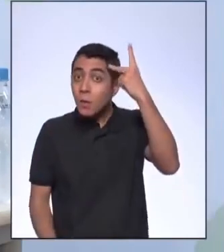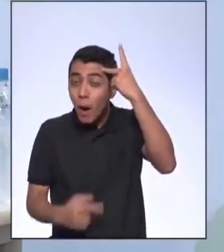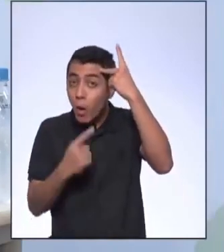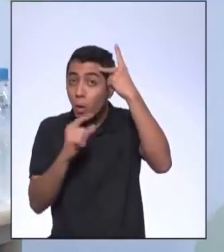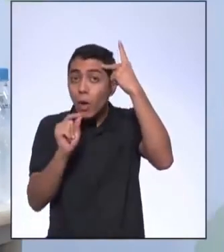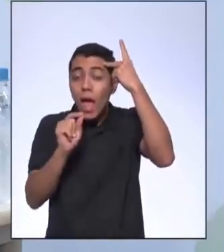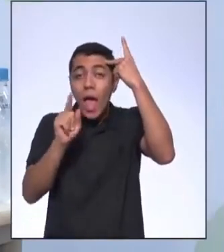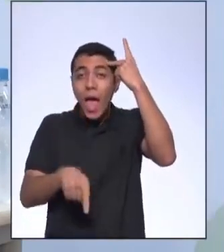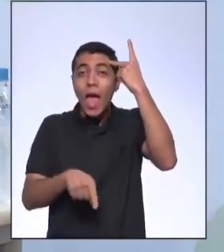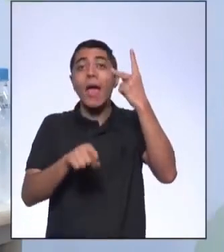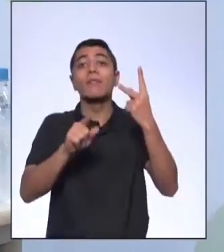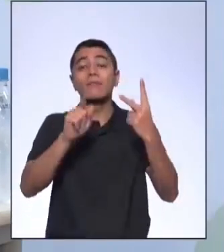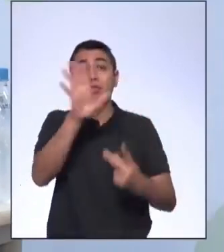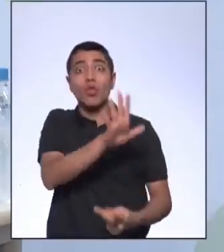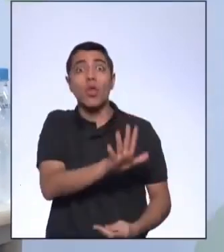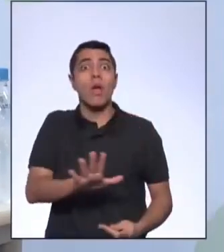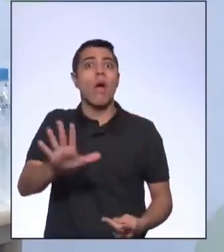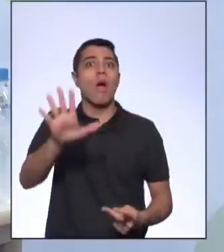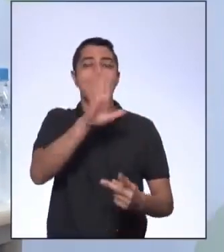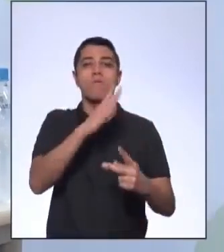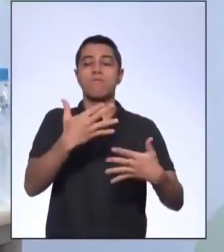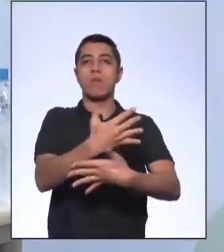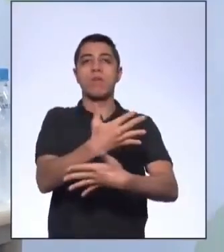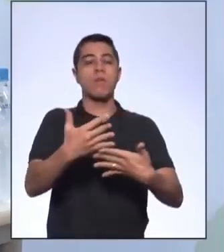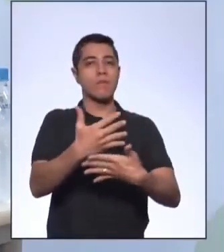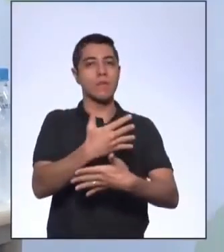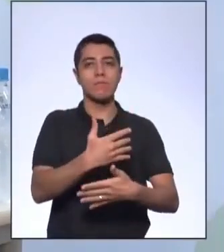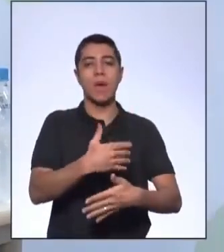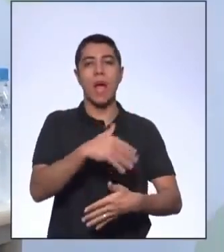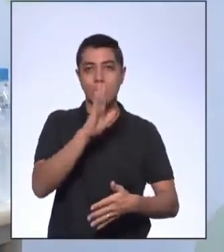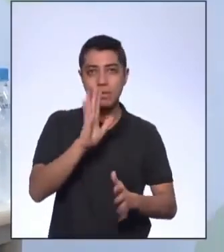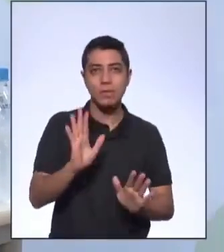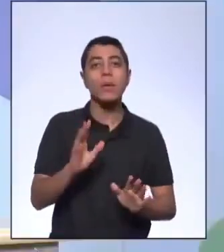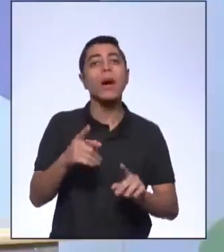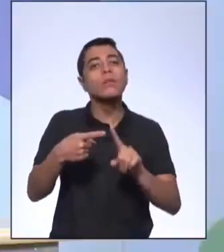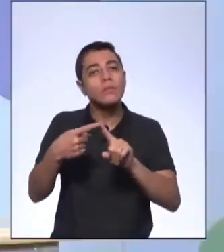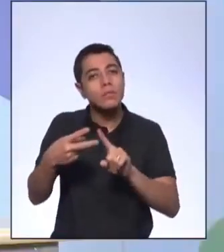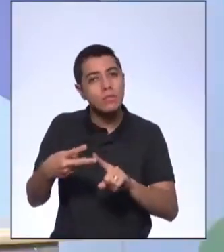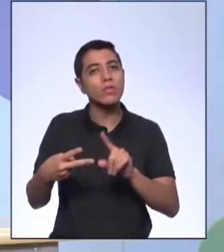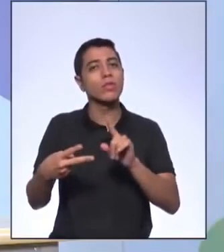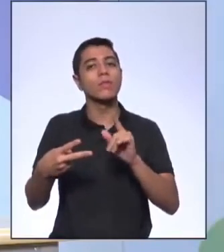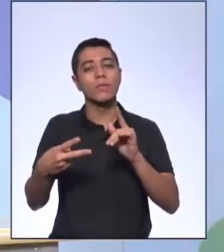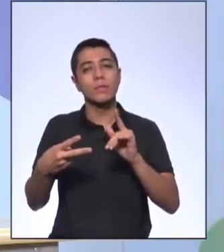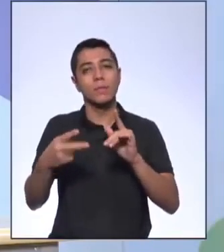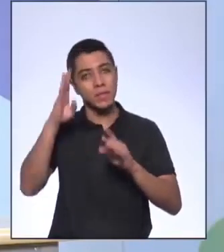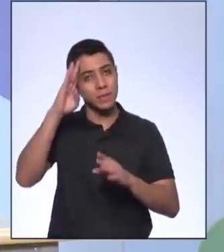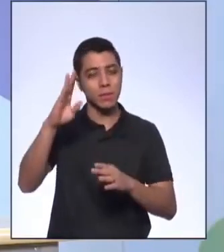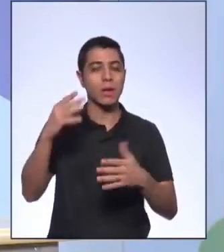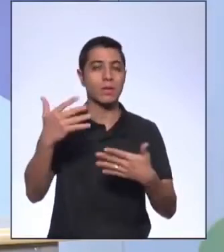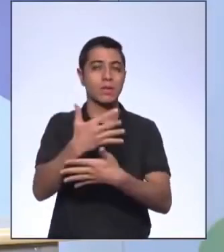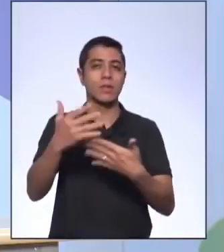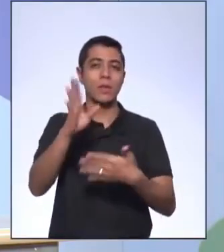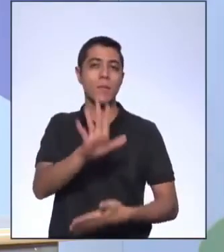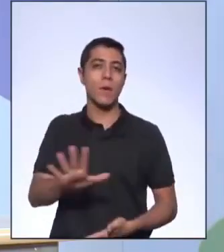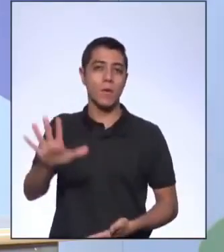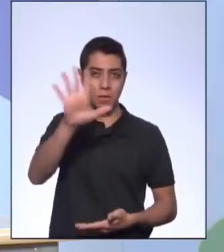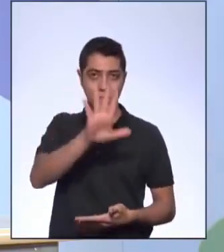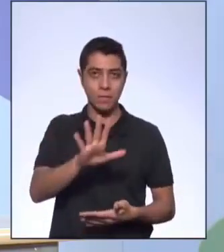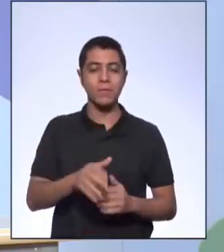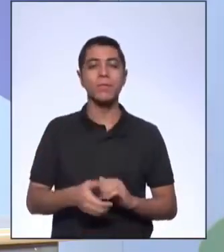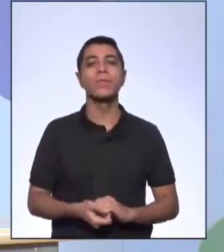grande metrópole nacional Tá OK mas que agora nós temos um vídeo né professora exatamente nós vamos assistir a um vídeo sobre